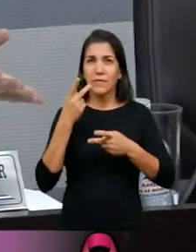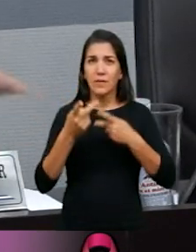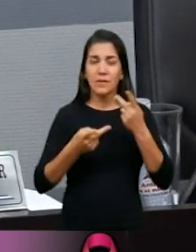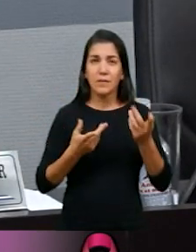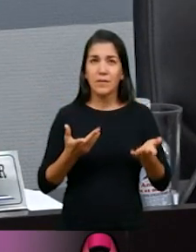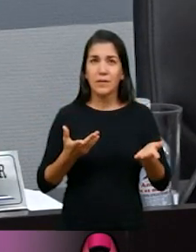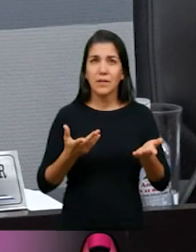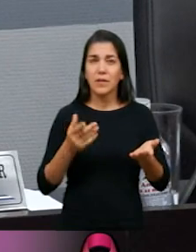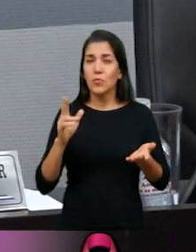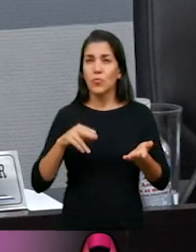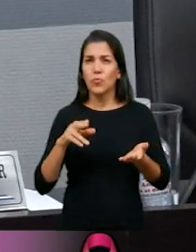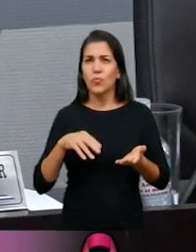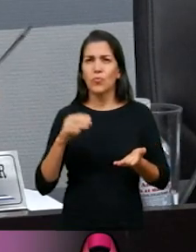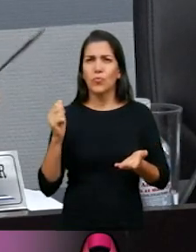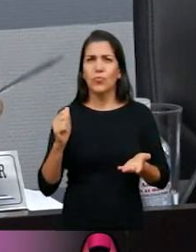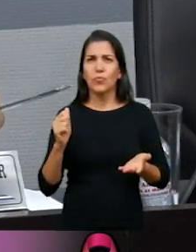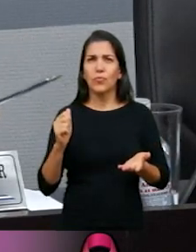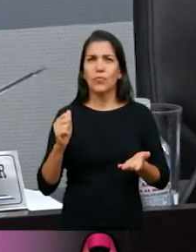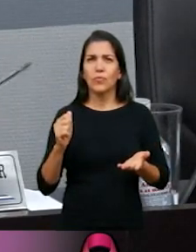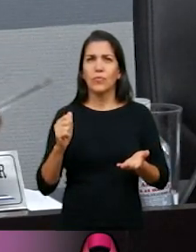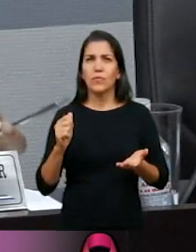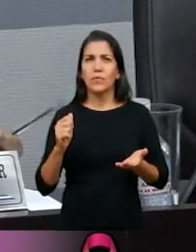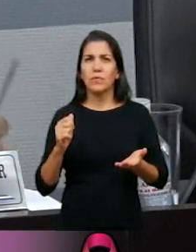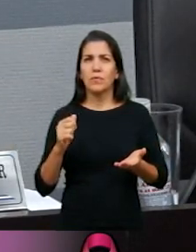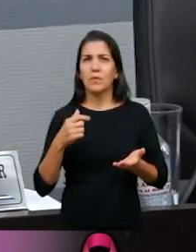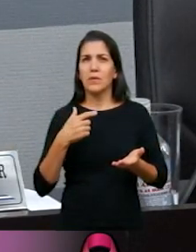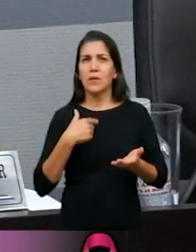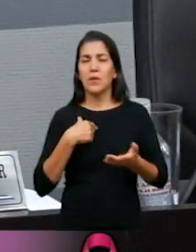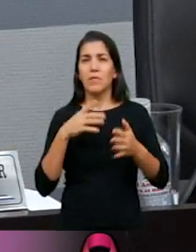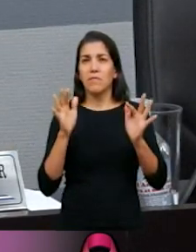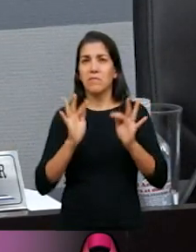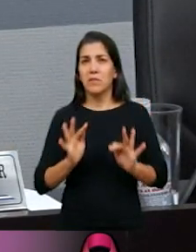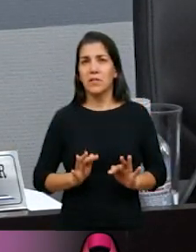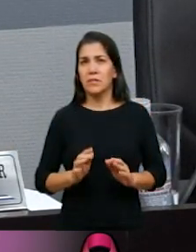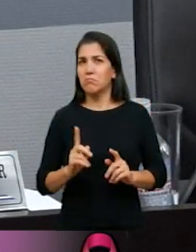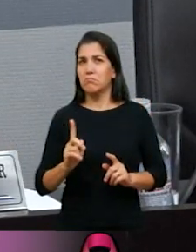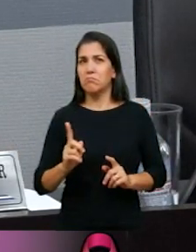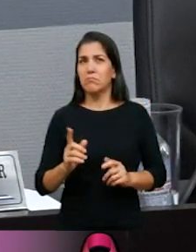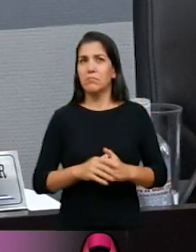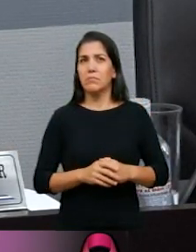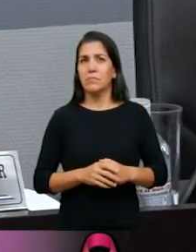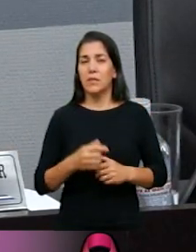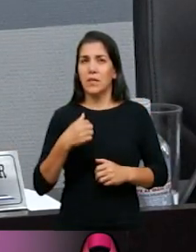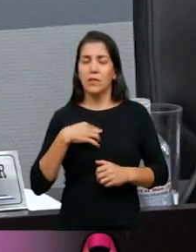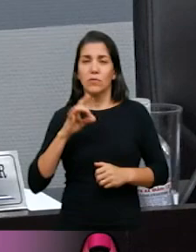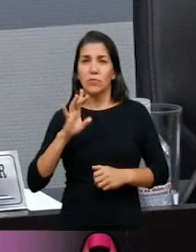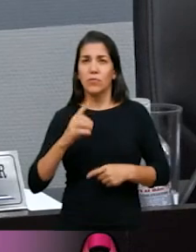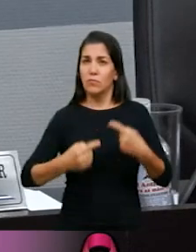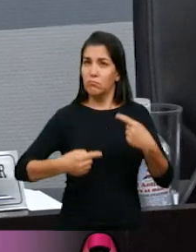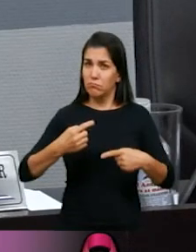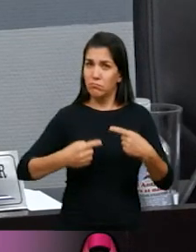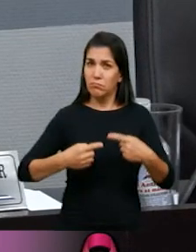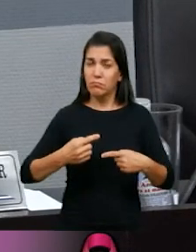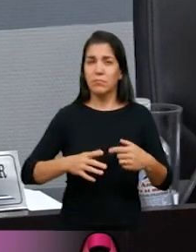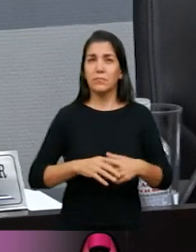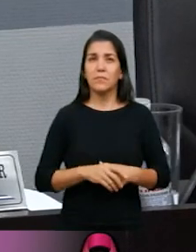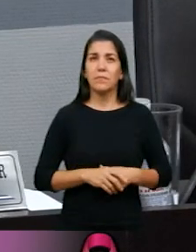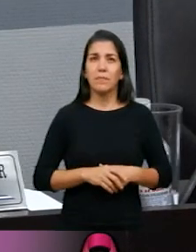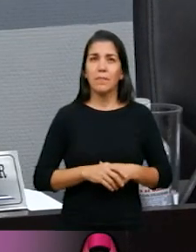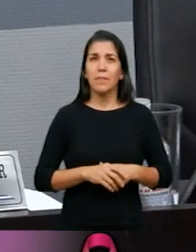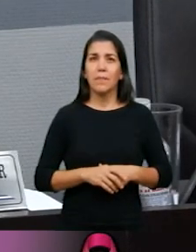dizendo assim, ah, o vereador está feliz, está não sei, não, eu estou conversando, dialogando, entendeu? E o senhor fala